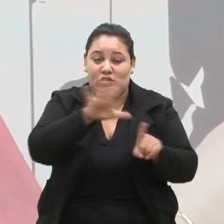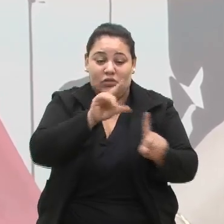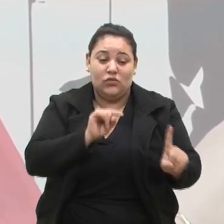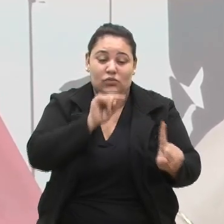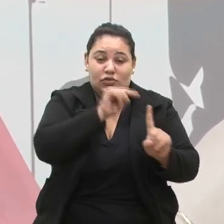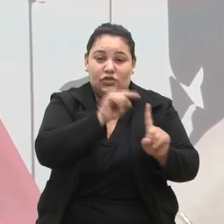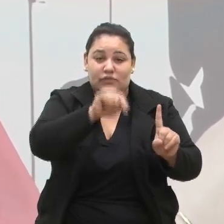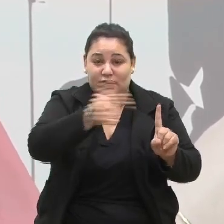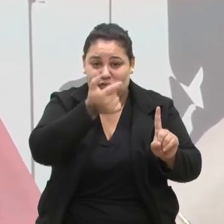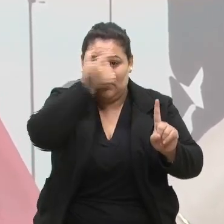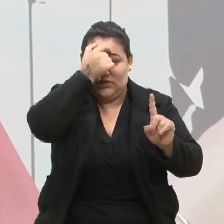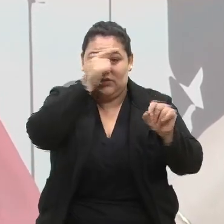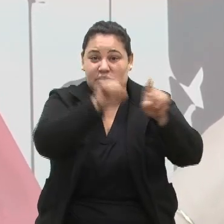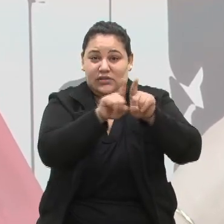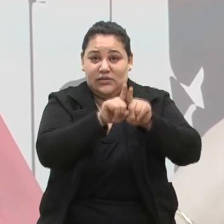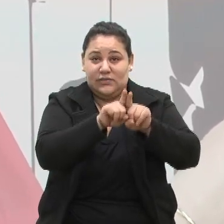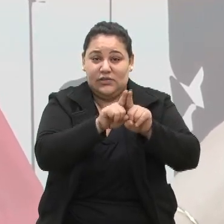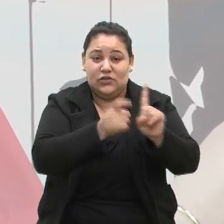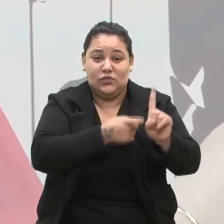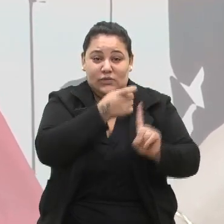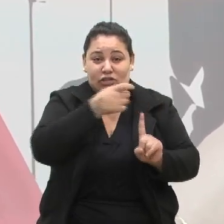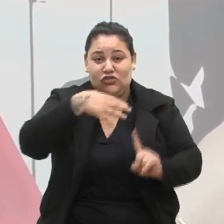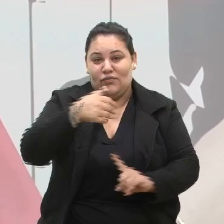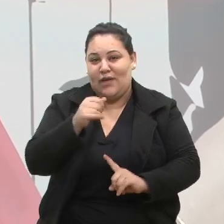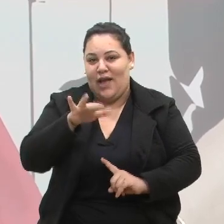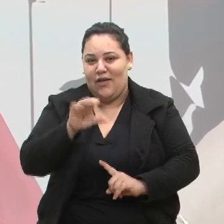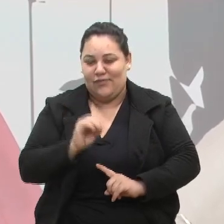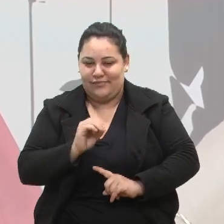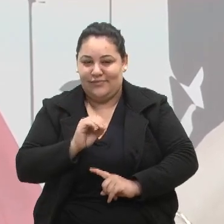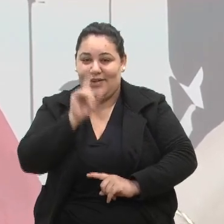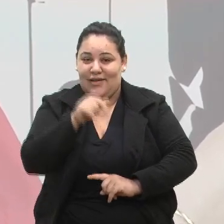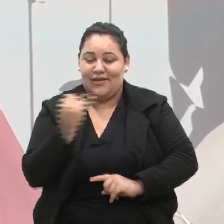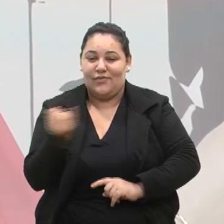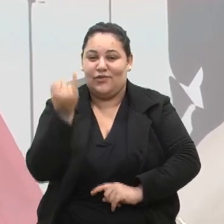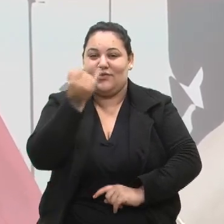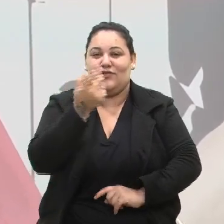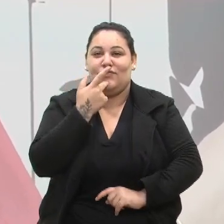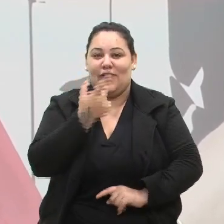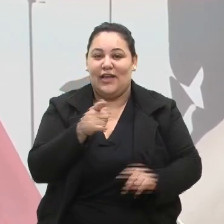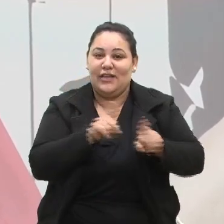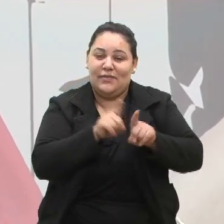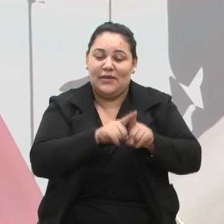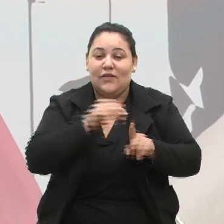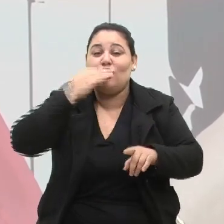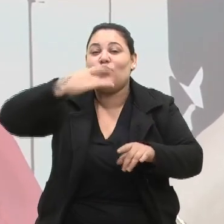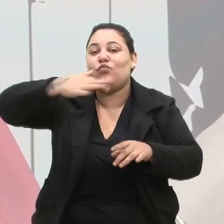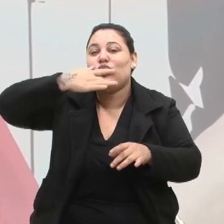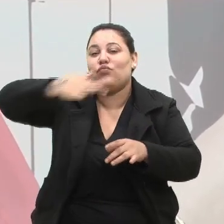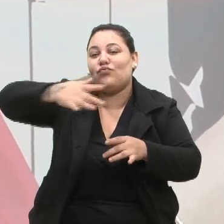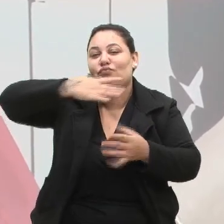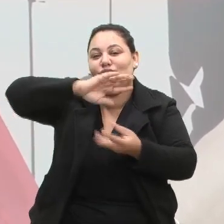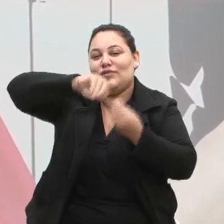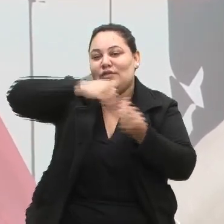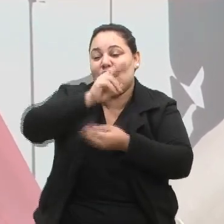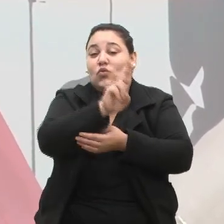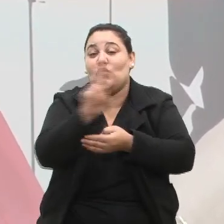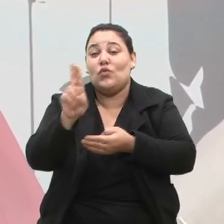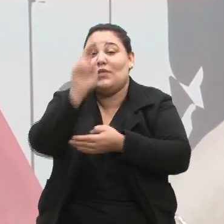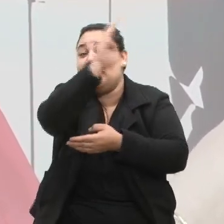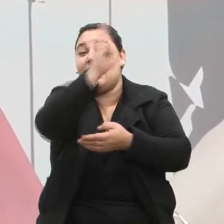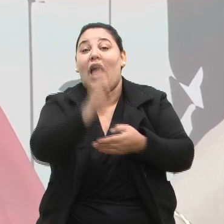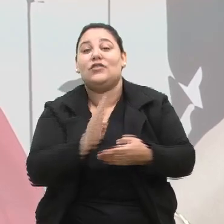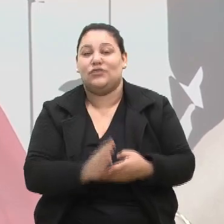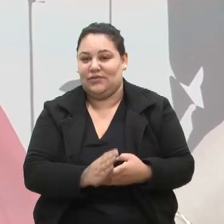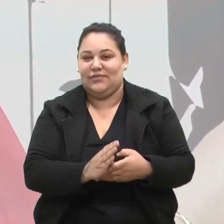dessa conscientização no mês de maio. É importante dizer que o Furtacor é um nome nacional,